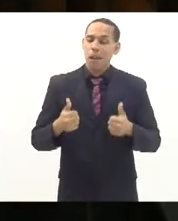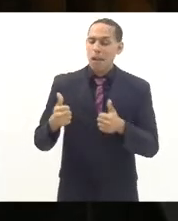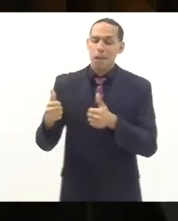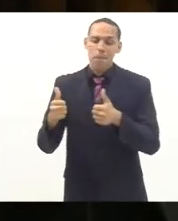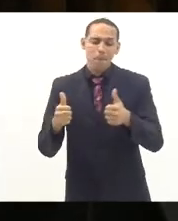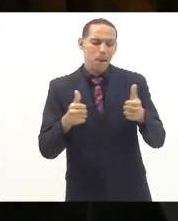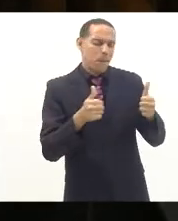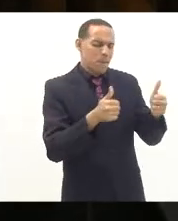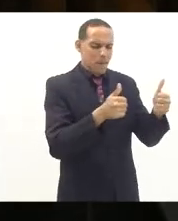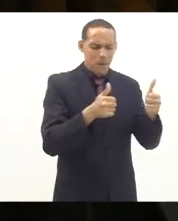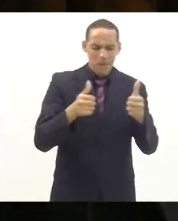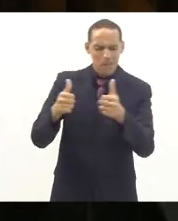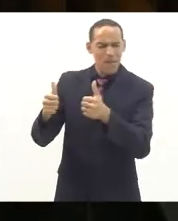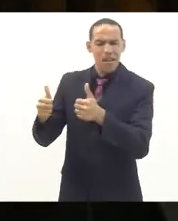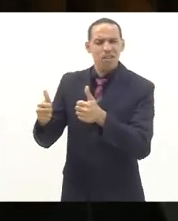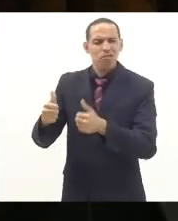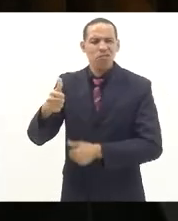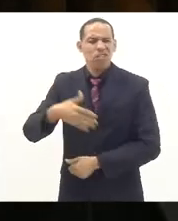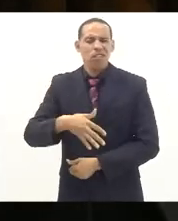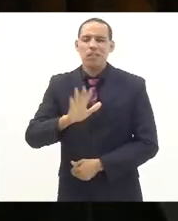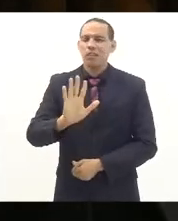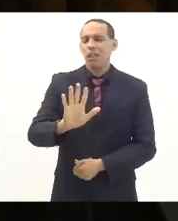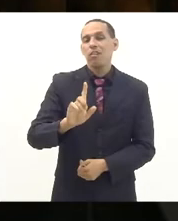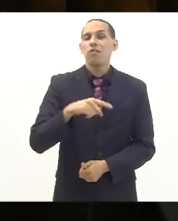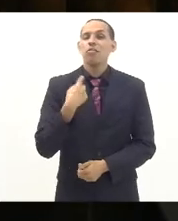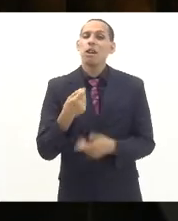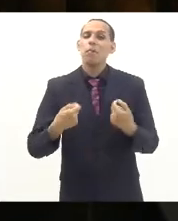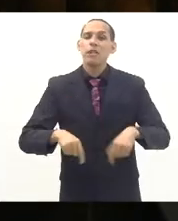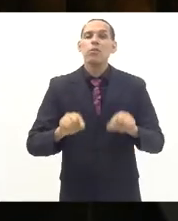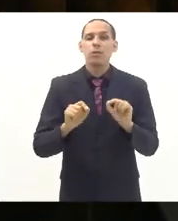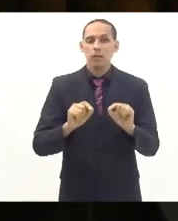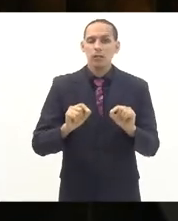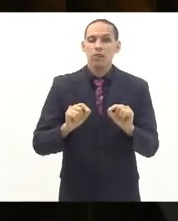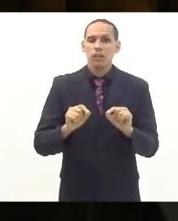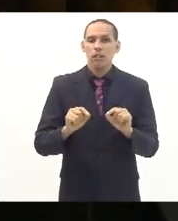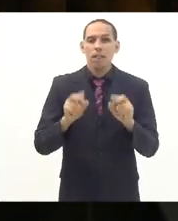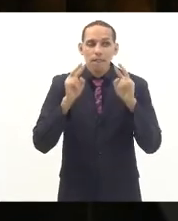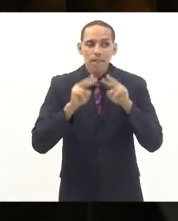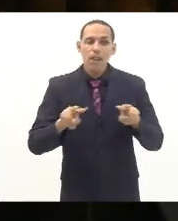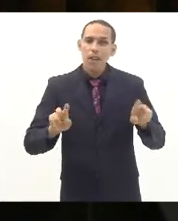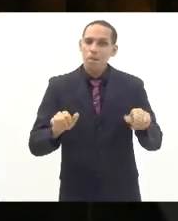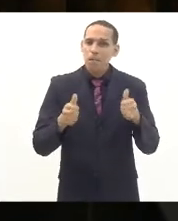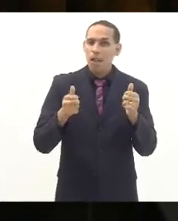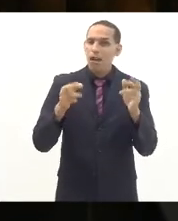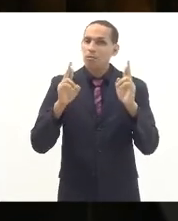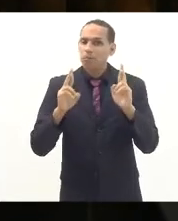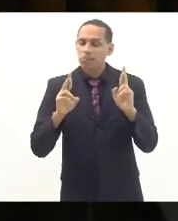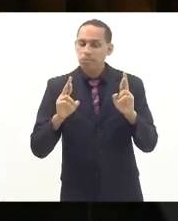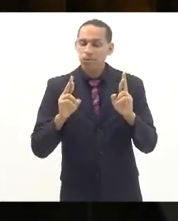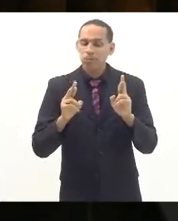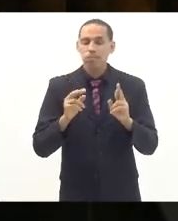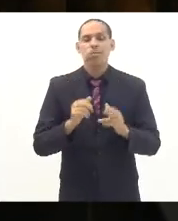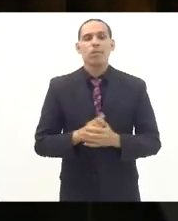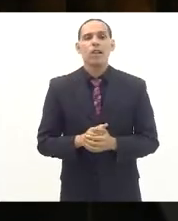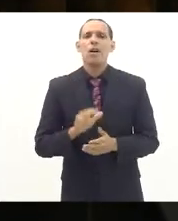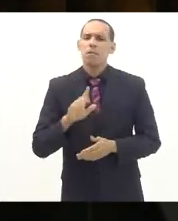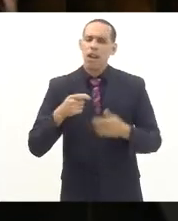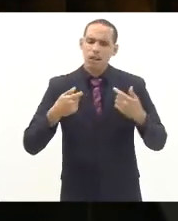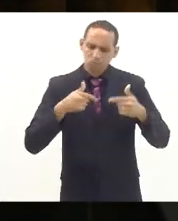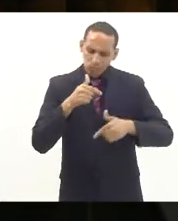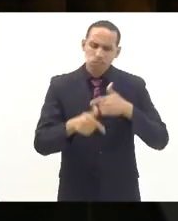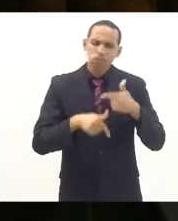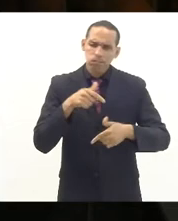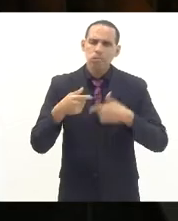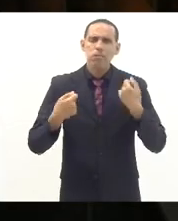um otimismo churros o que eu acredito que nós devemos ter é uma realidade esperançosa E para isso para sistema o trabalho e muito